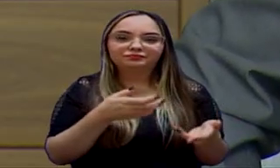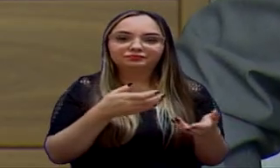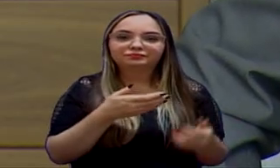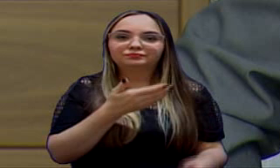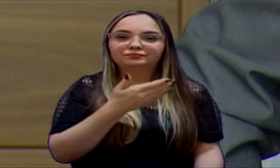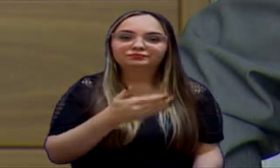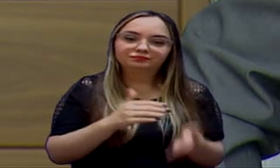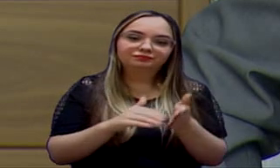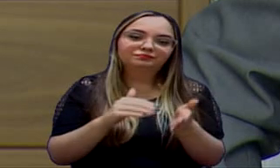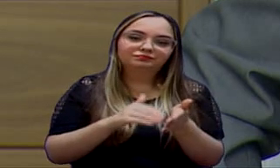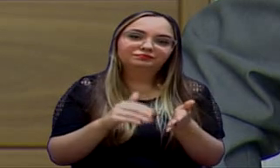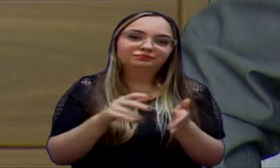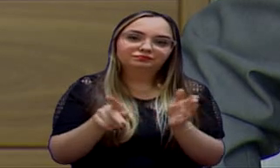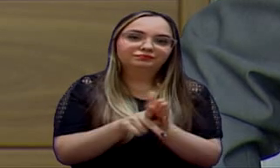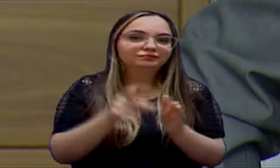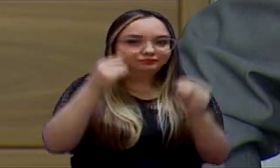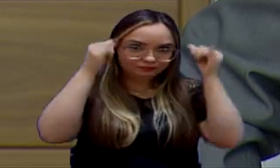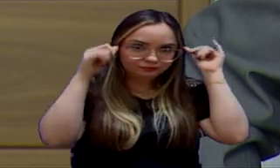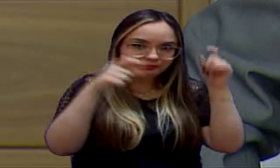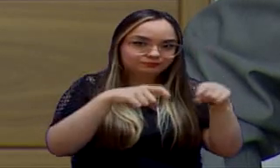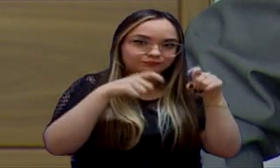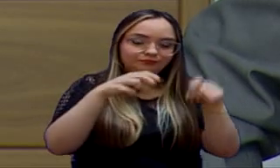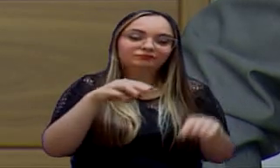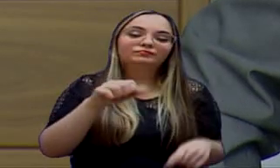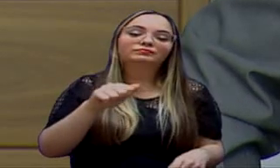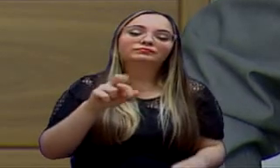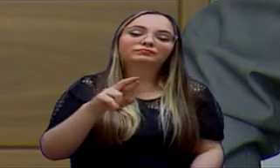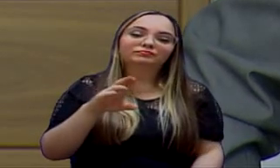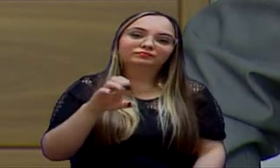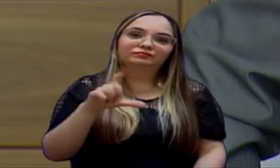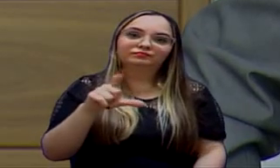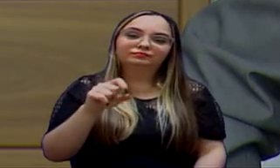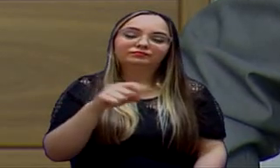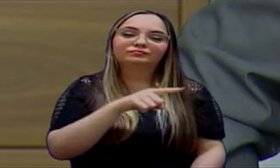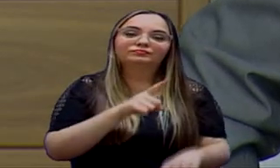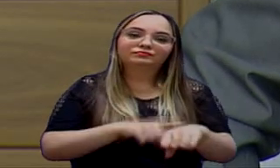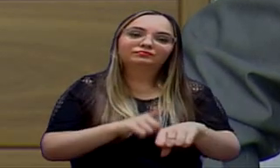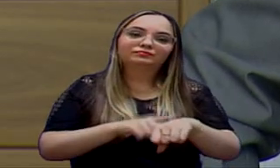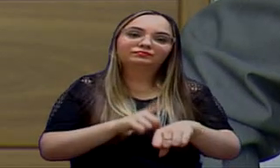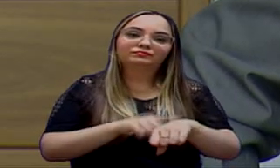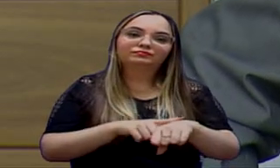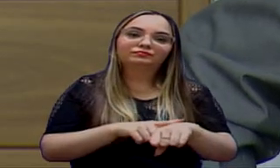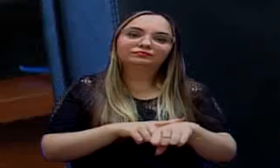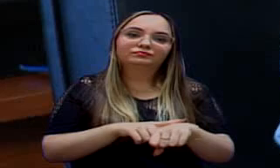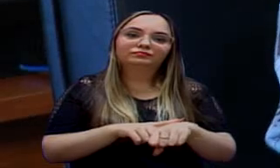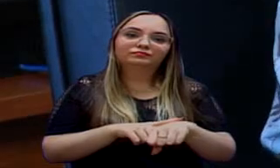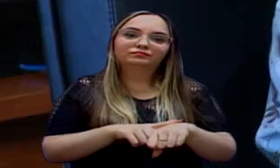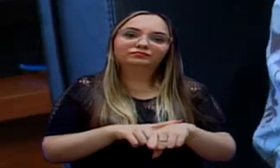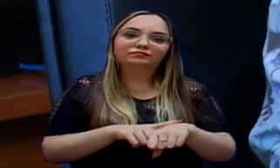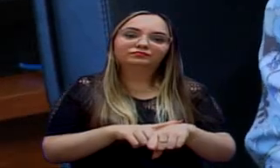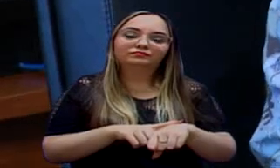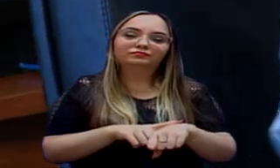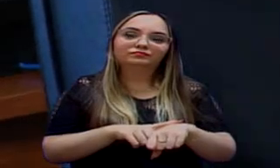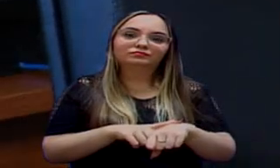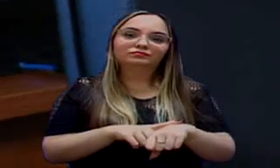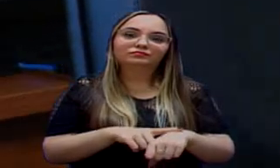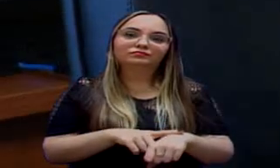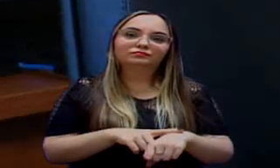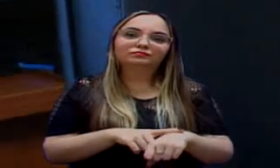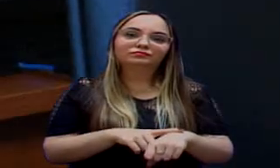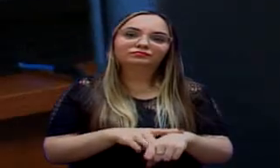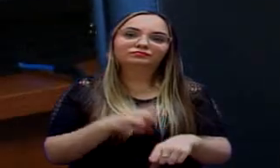Nossa Secretária da Fazenda Marcelo regalado que terá um tempo de deixa eu ver aqui